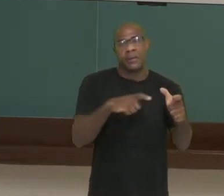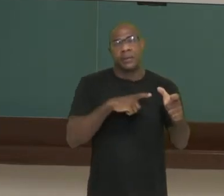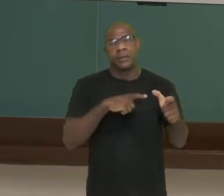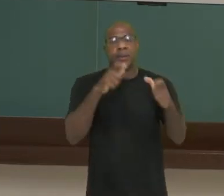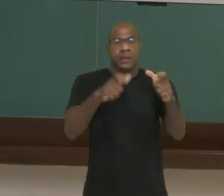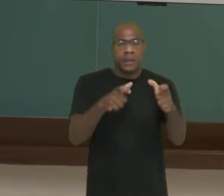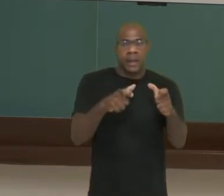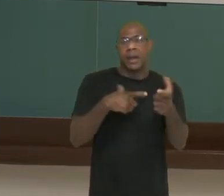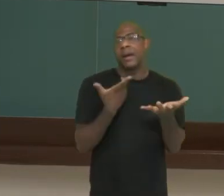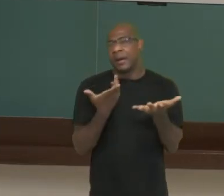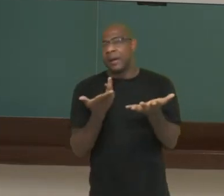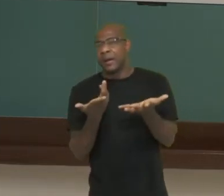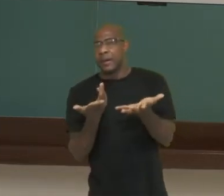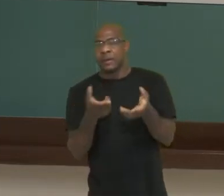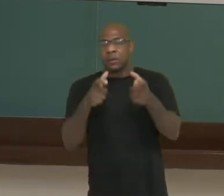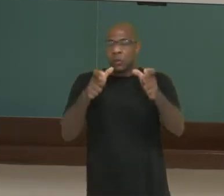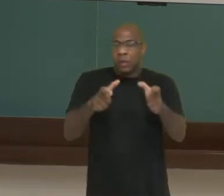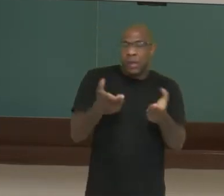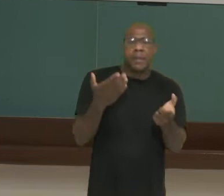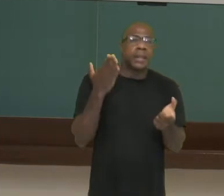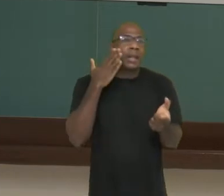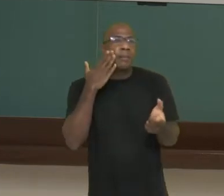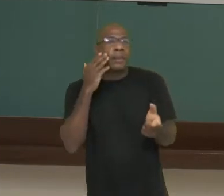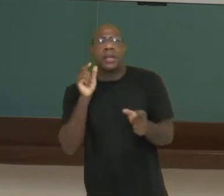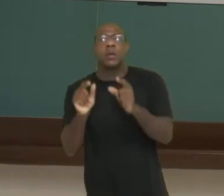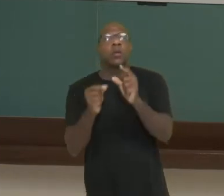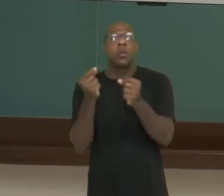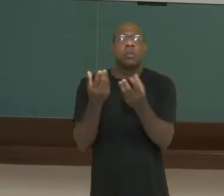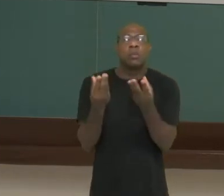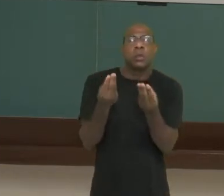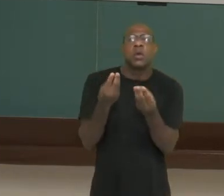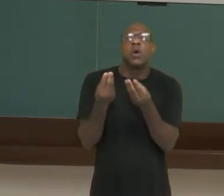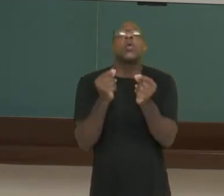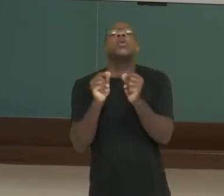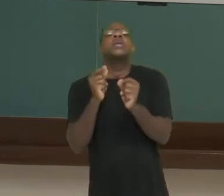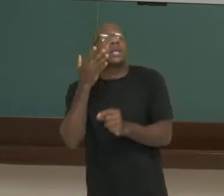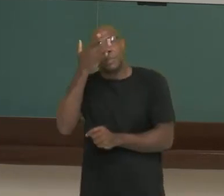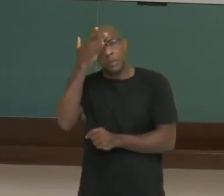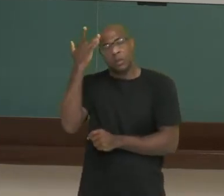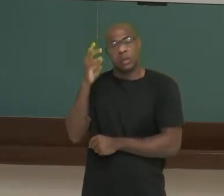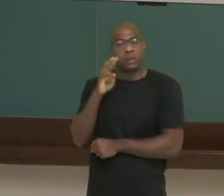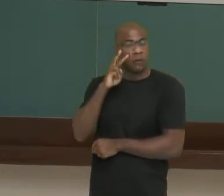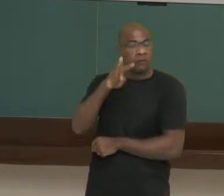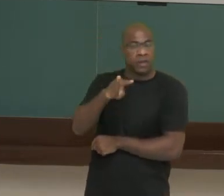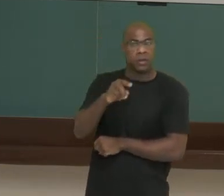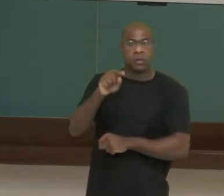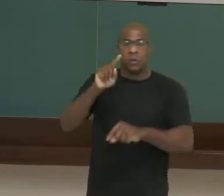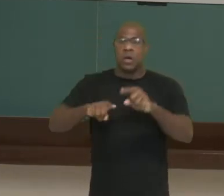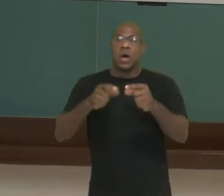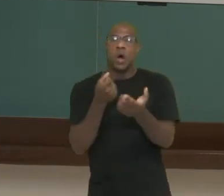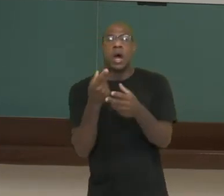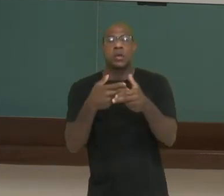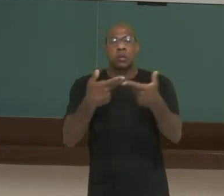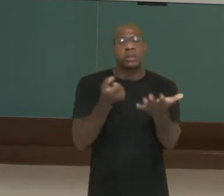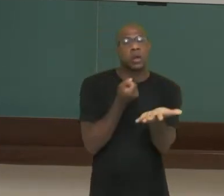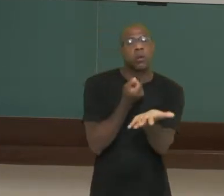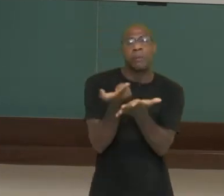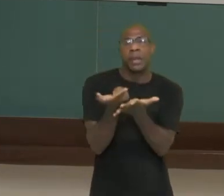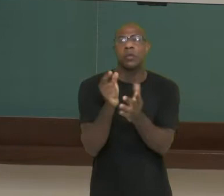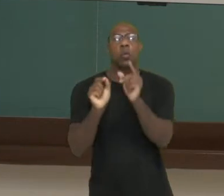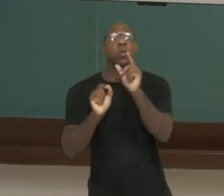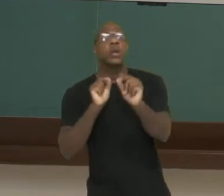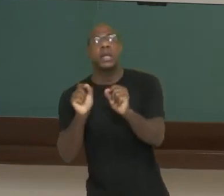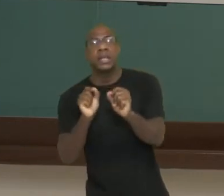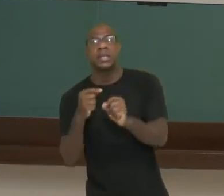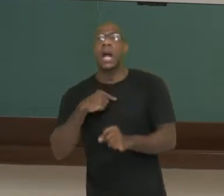determinado empreendimento, eu também saber como é que as pessoas estão vendo aquele produto que eu estou, aquele serviço que eu estou prestando, se eles